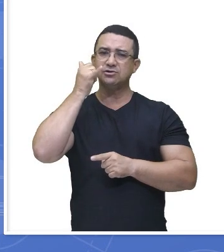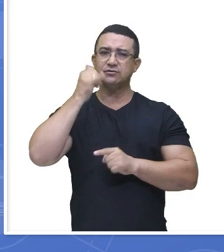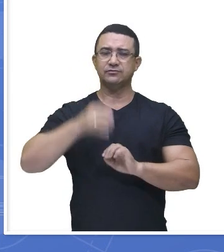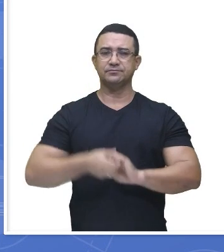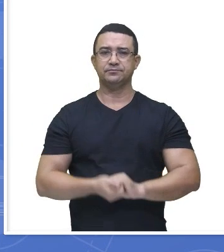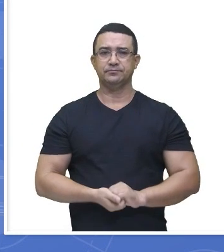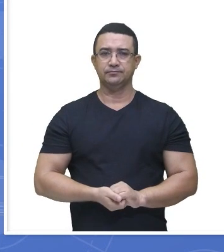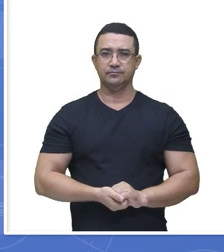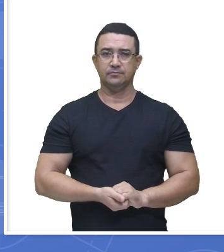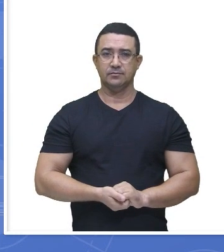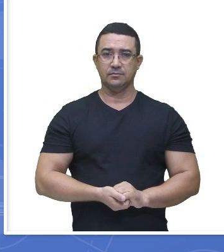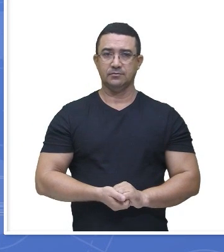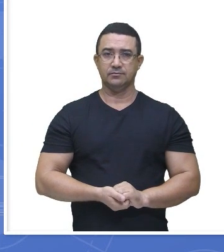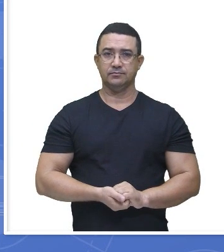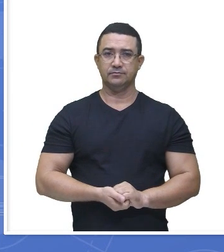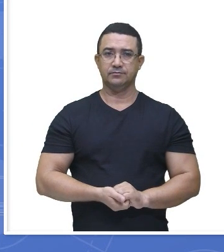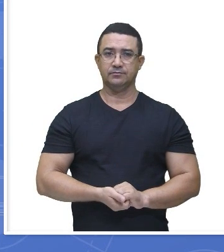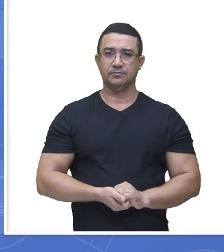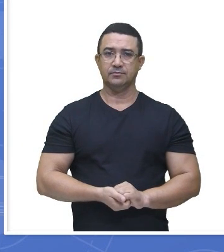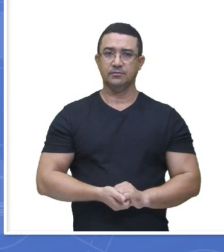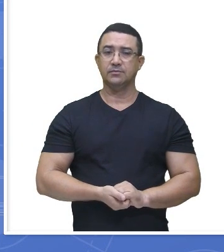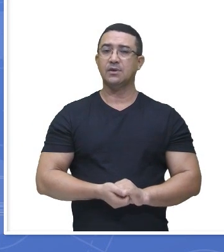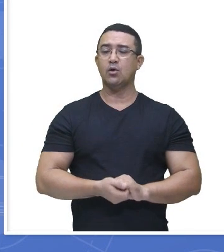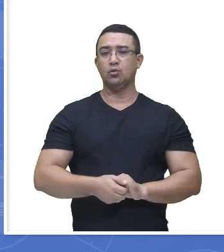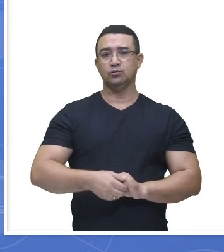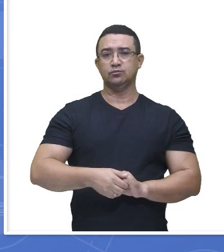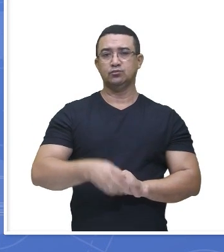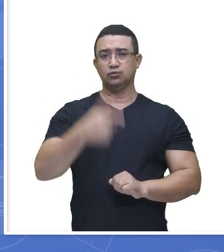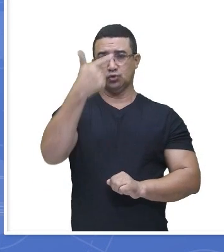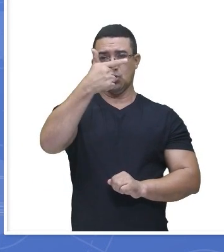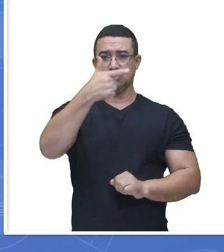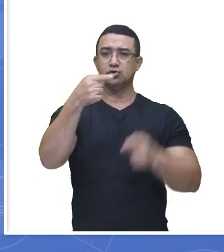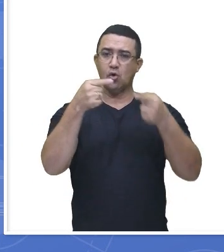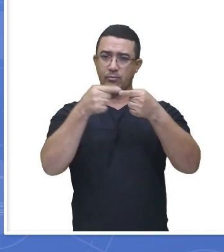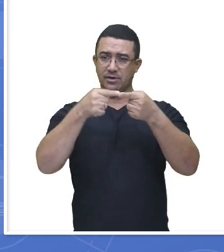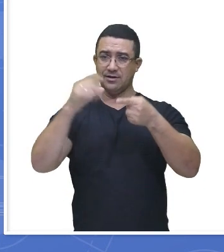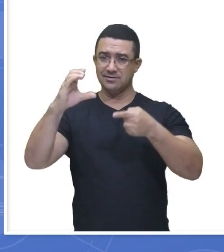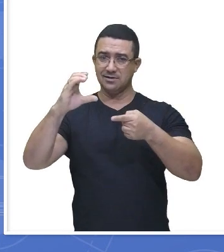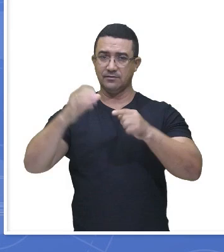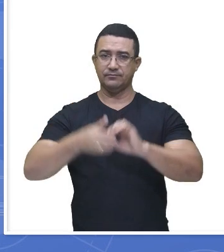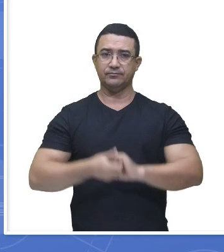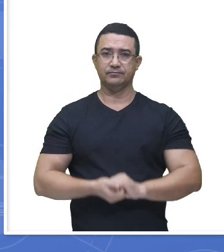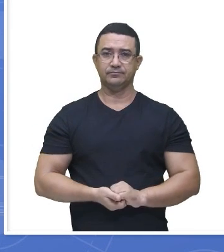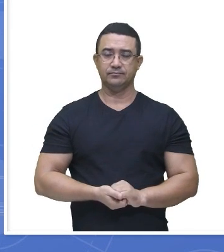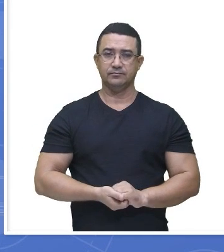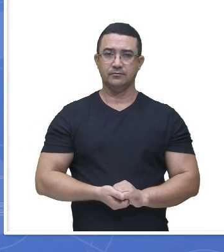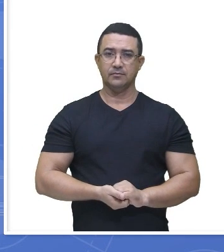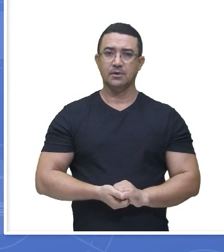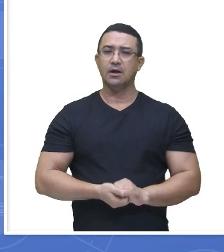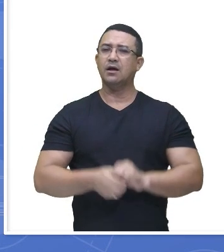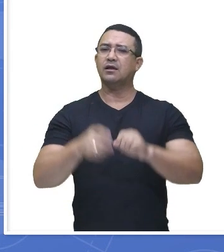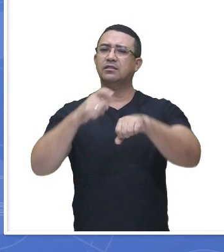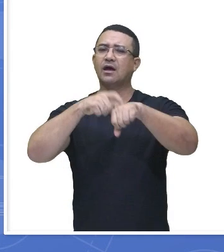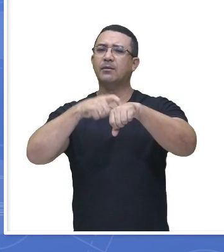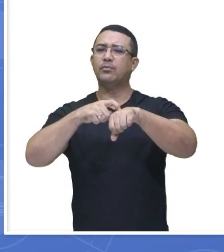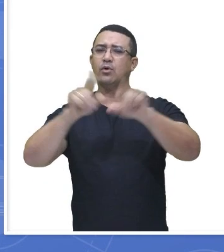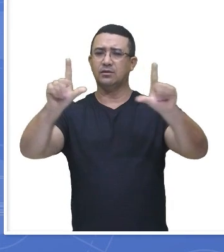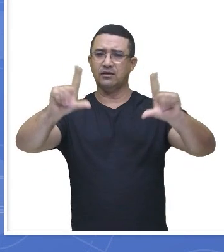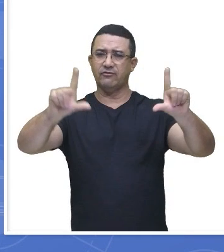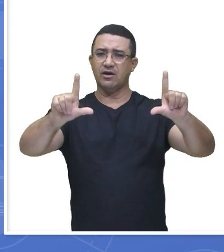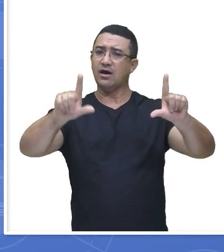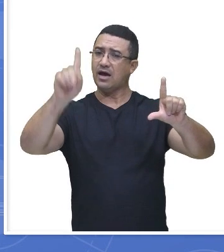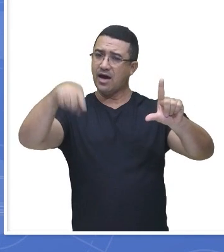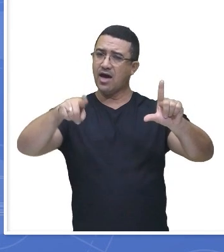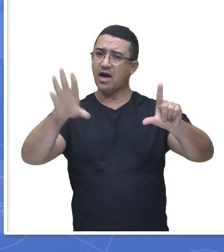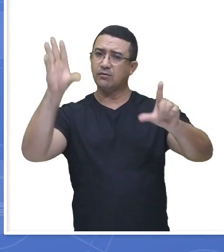questão do texto narrativo. A2, letra C. Pessoal, o tempo na TV é muito curto. Então, vamos deixar aqui esses 3.